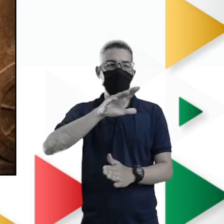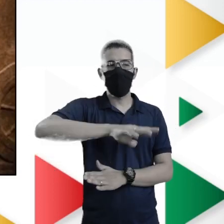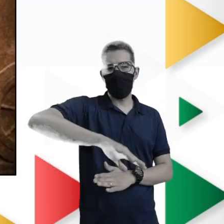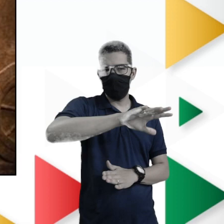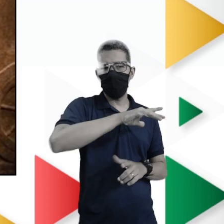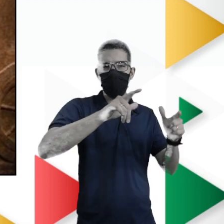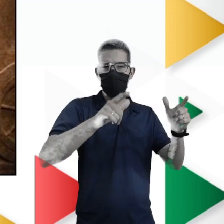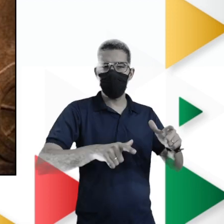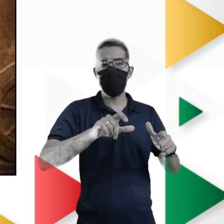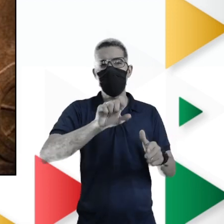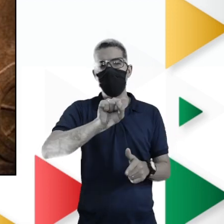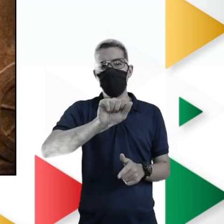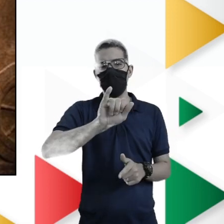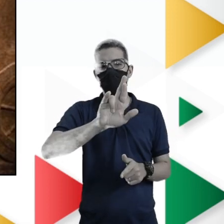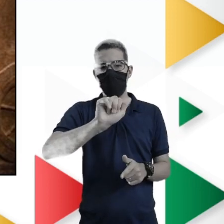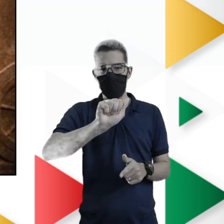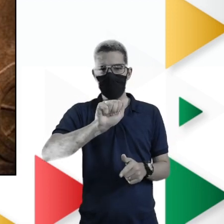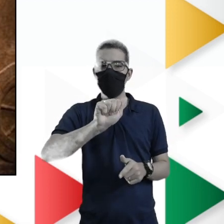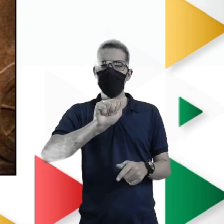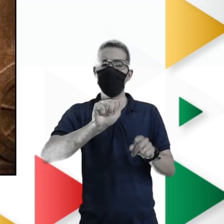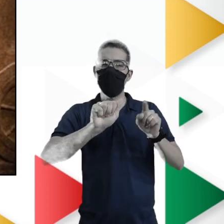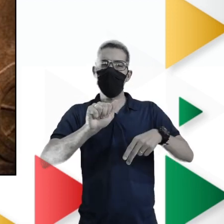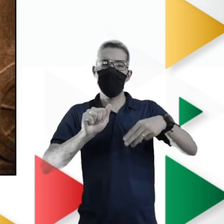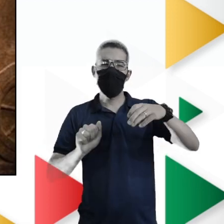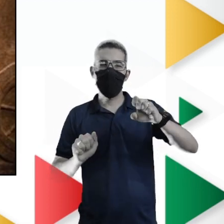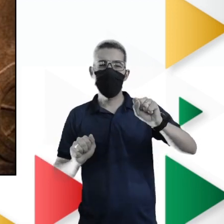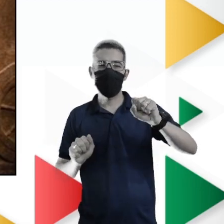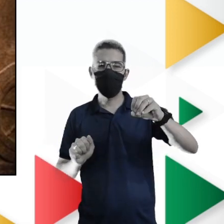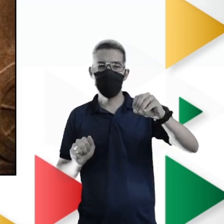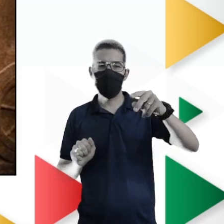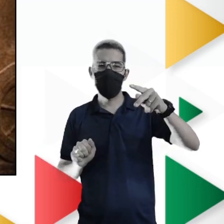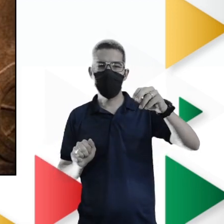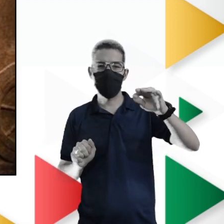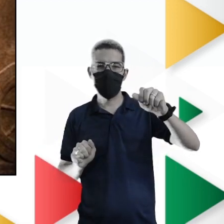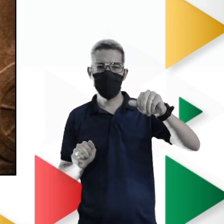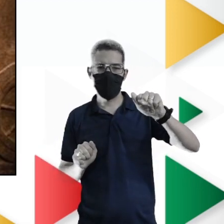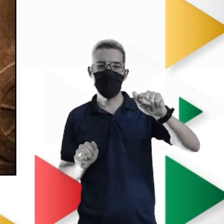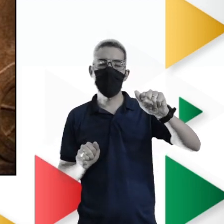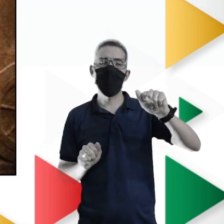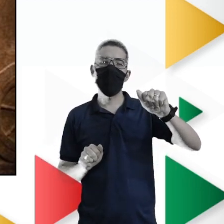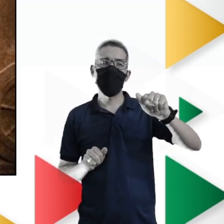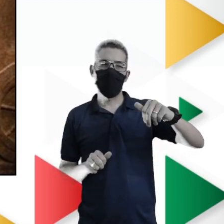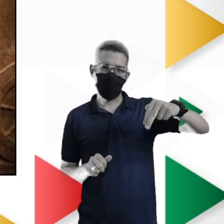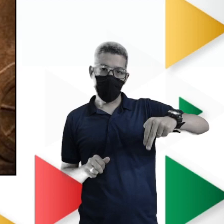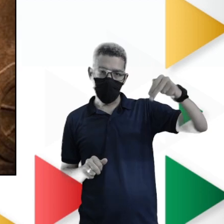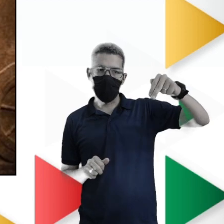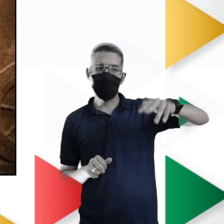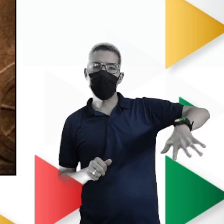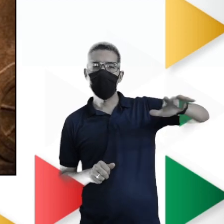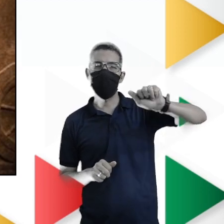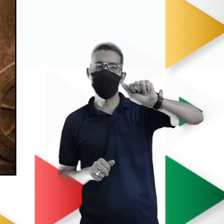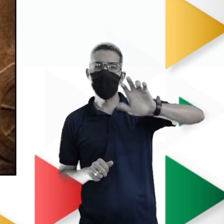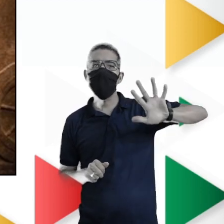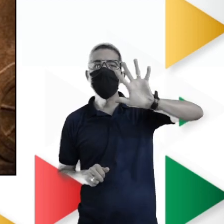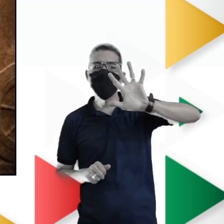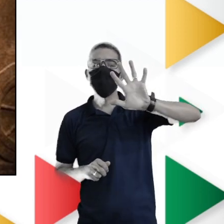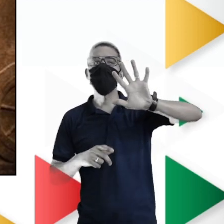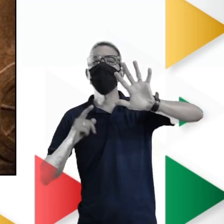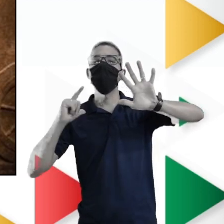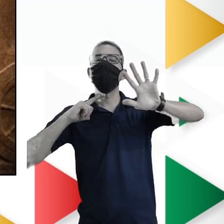antiga região norte da Mesopotâmia, lá na Ásia, como a gente viu lá perto daqueles povos ali